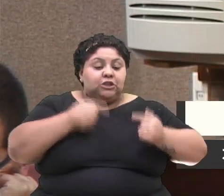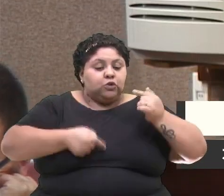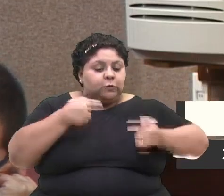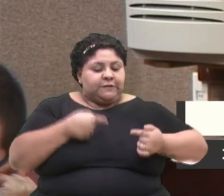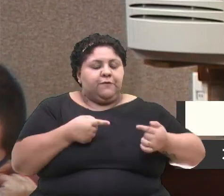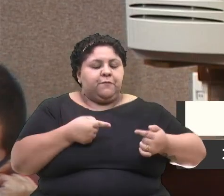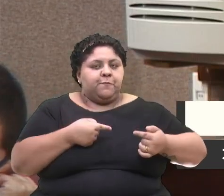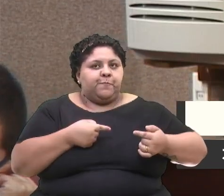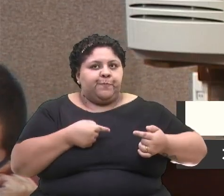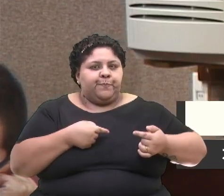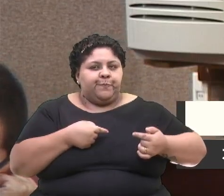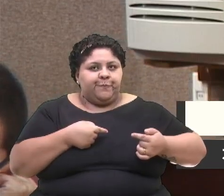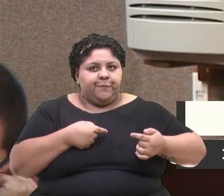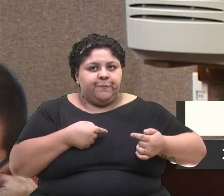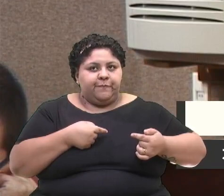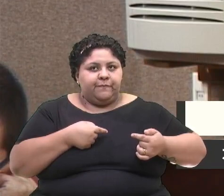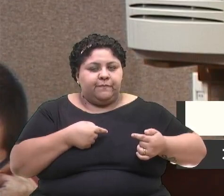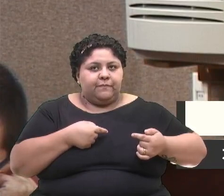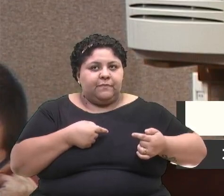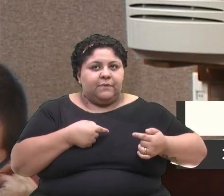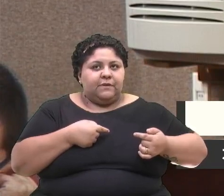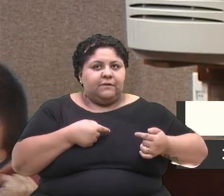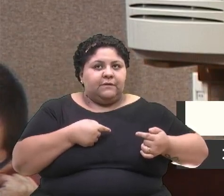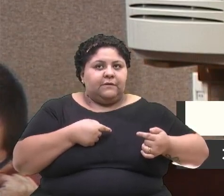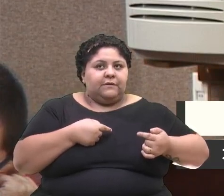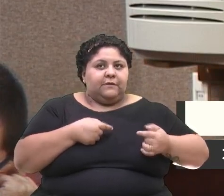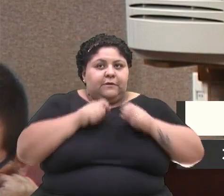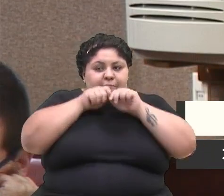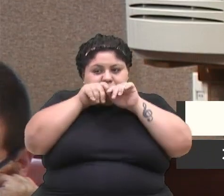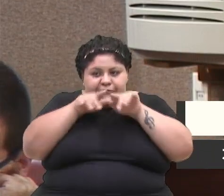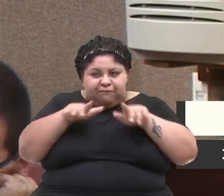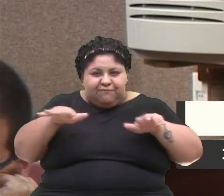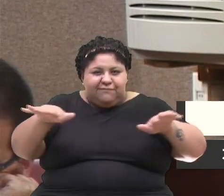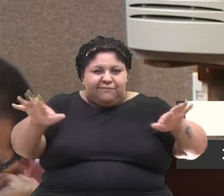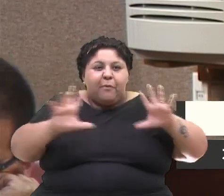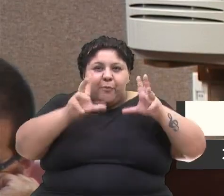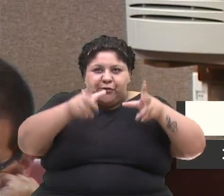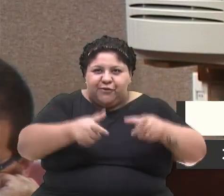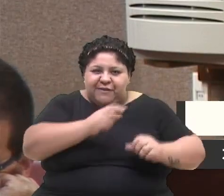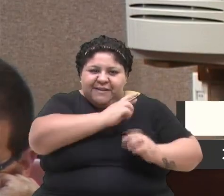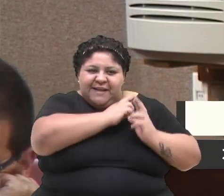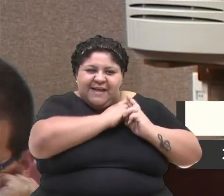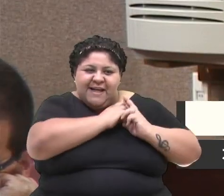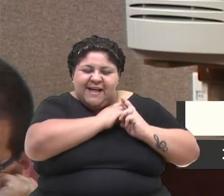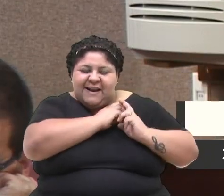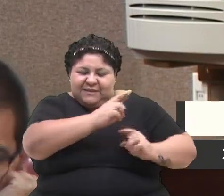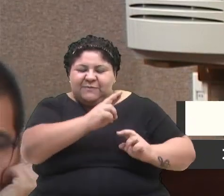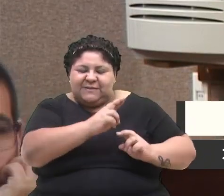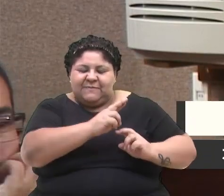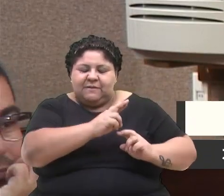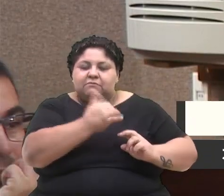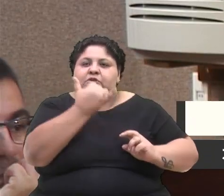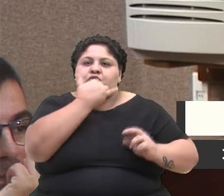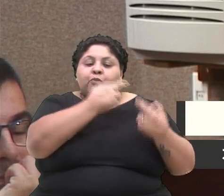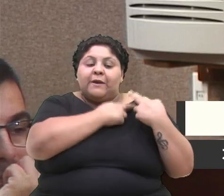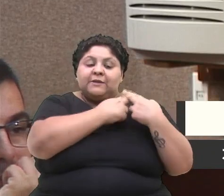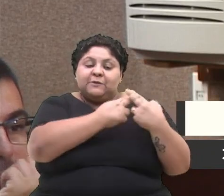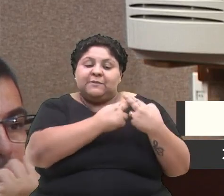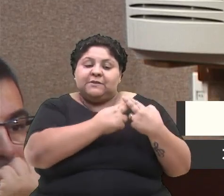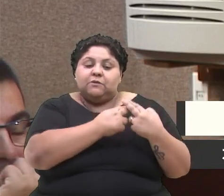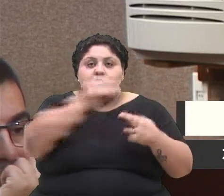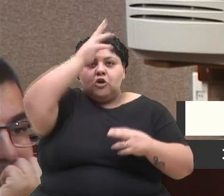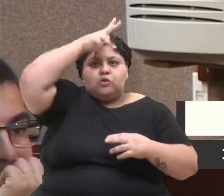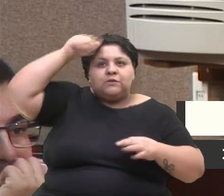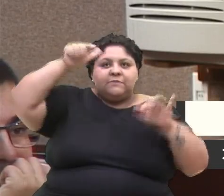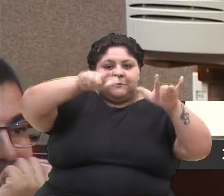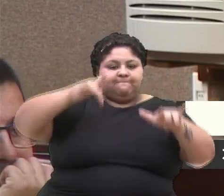que permeia por toda a responsabilização do município na questão da área da saúde. A questão de,